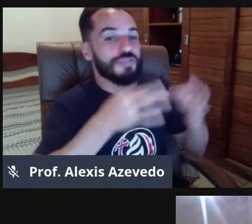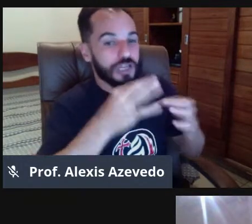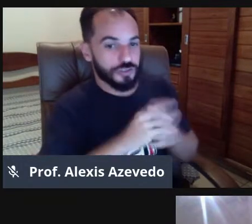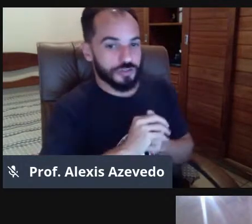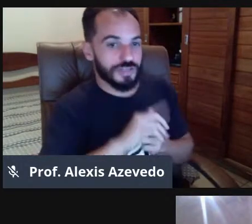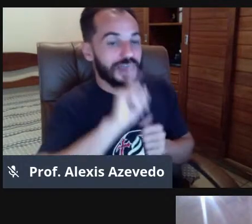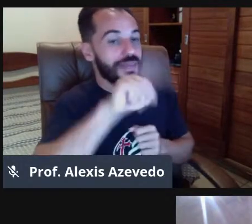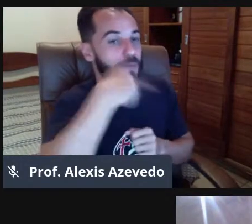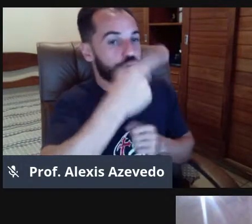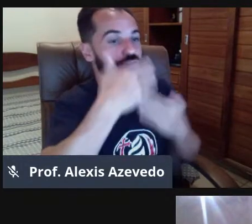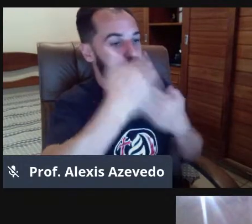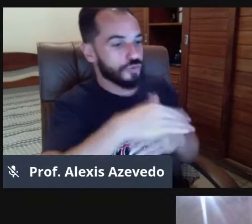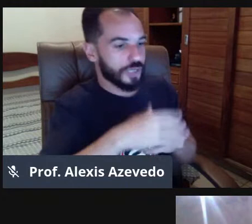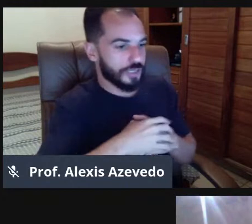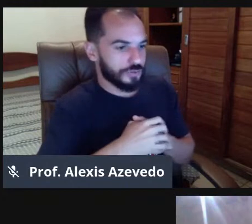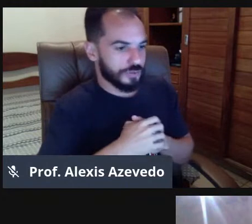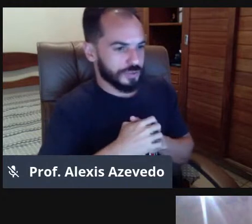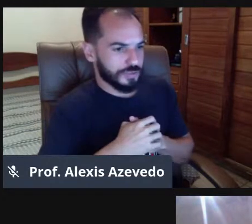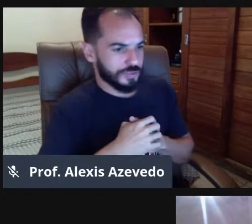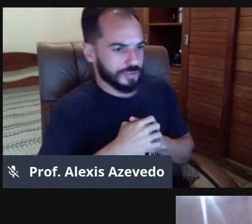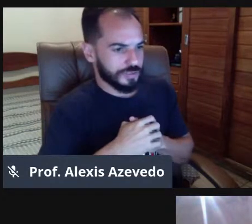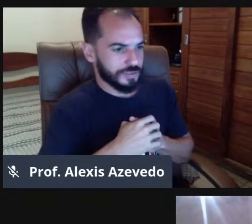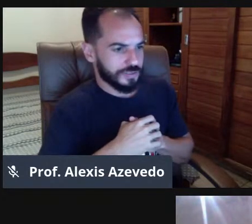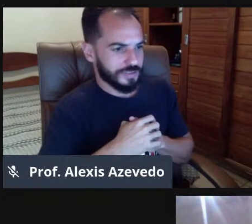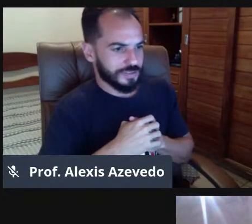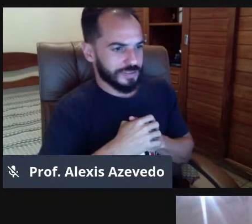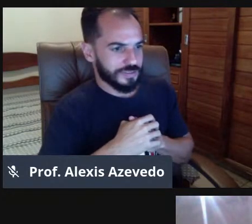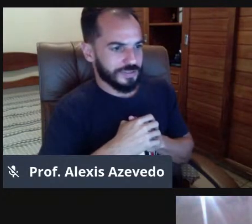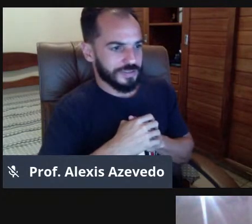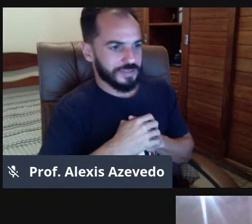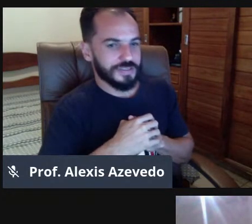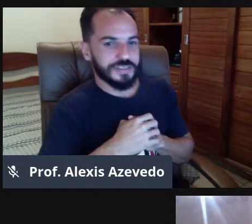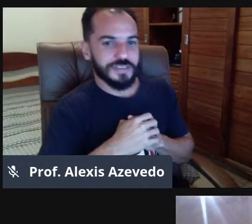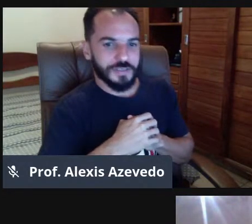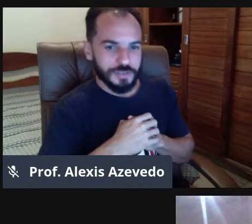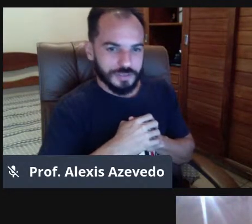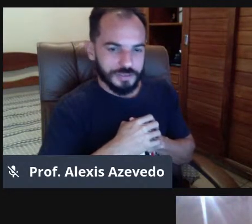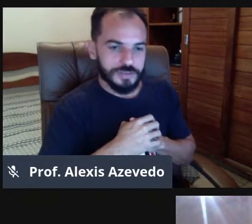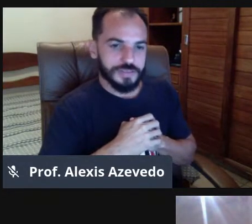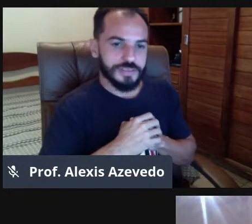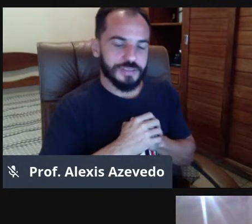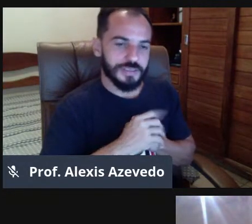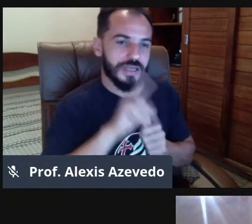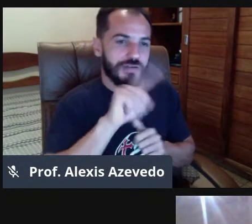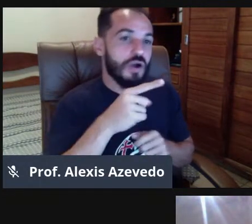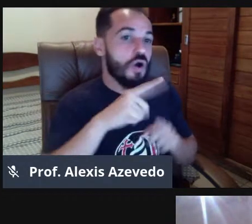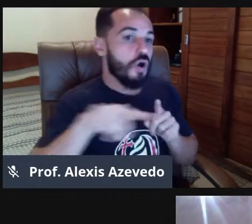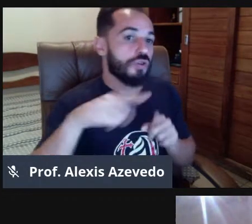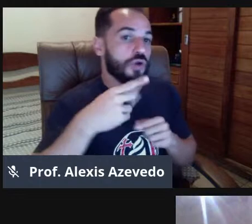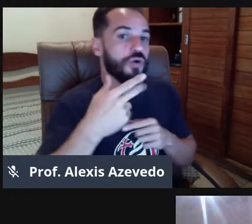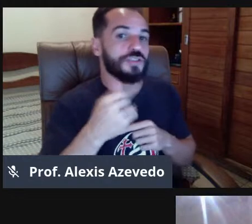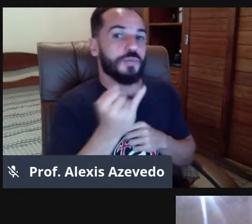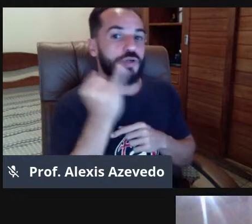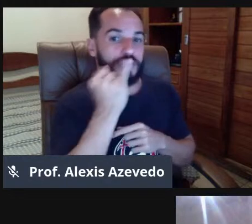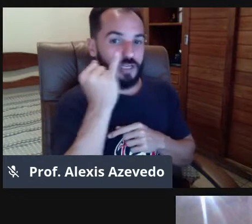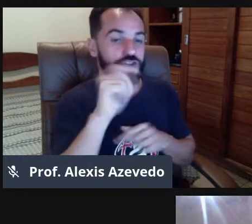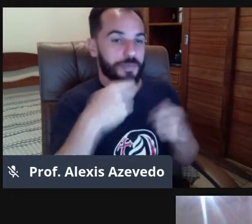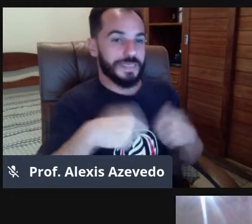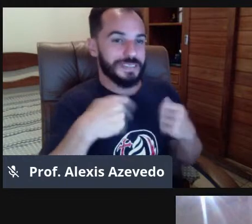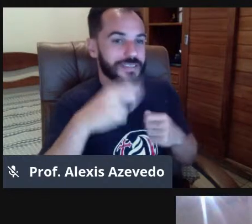Então, que eu estou me lembrando aqui com relação a essas disciplinas é isso. Uma coisa importante de dizer